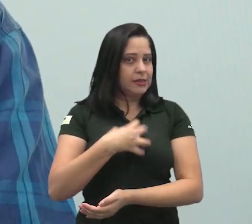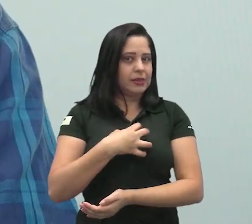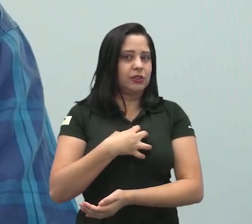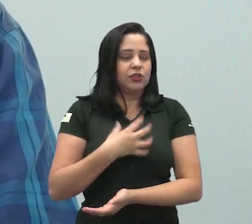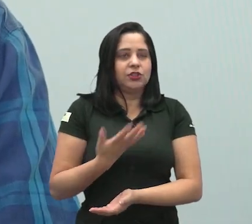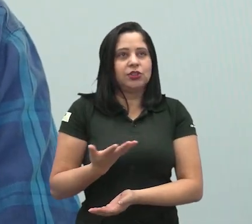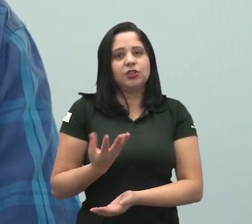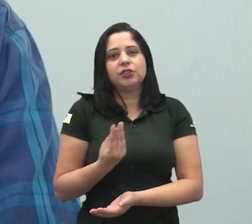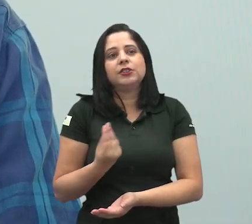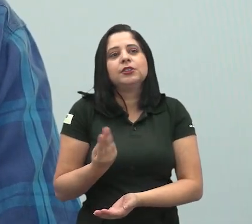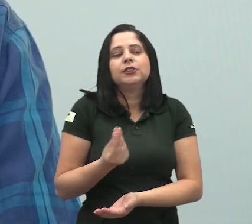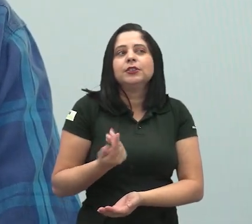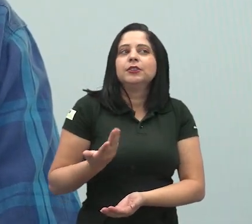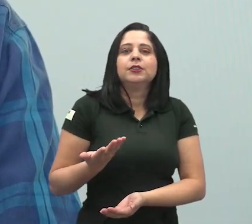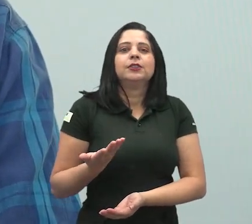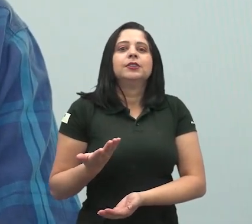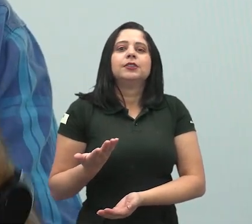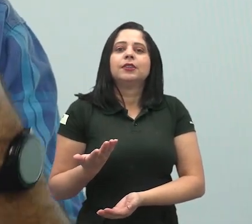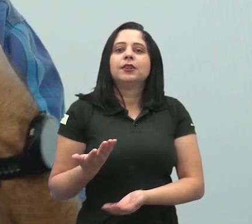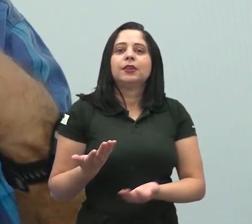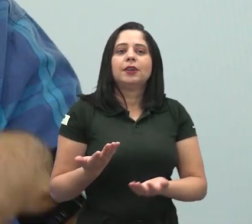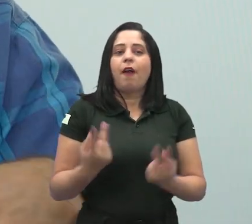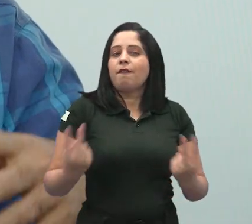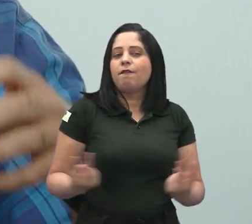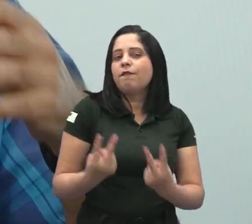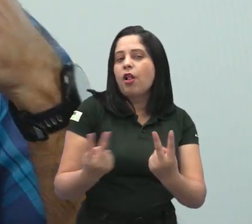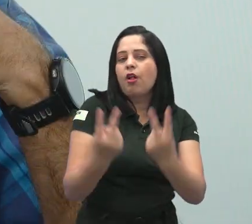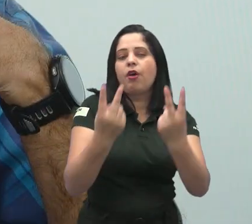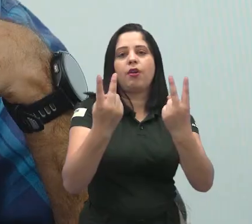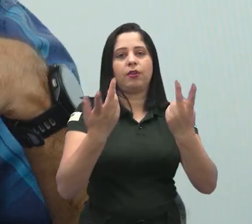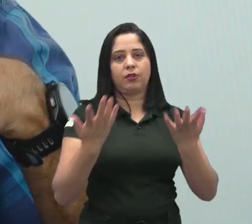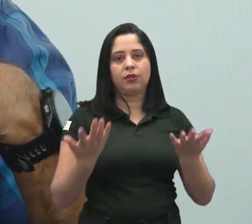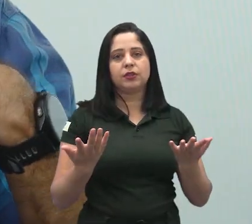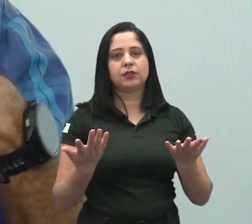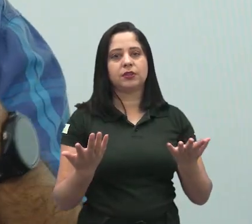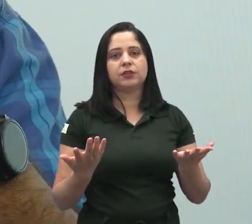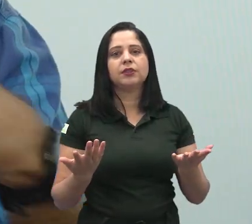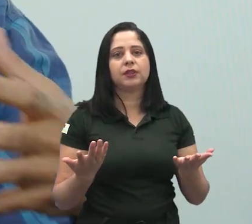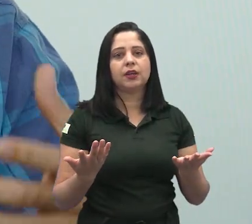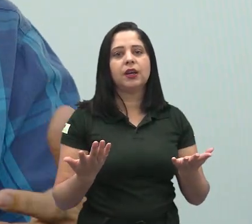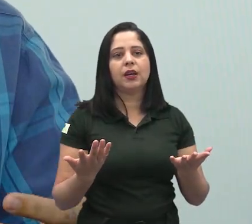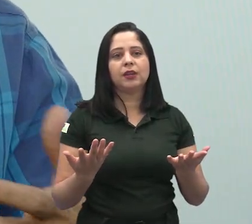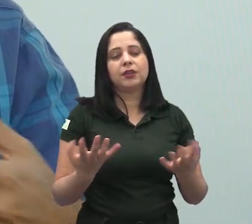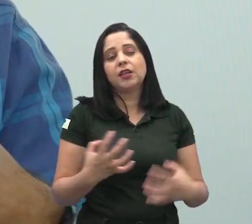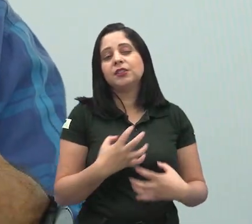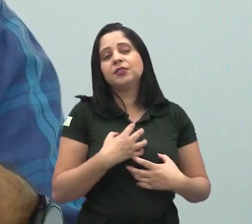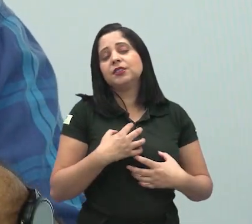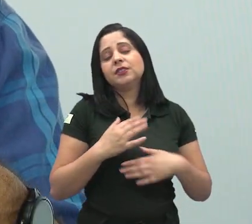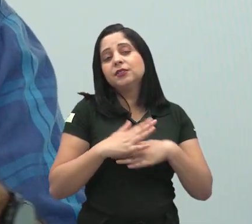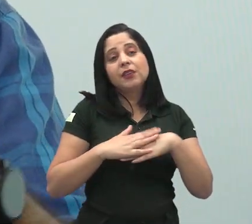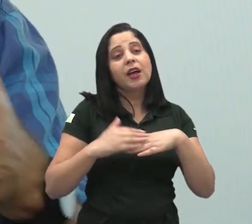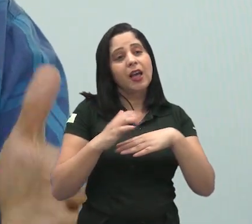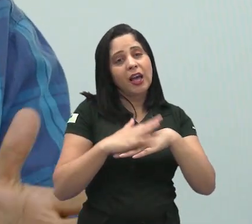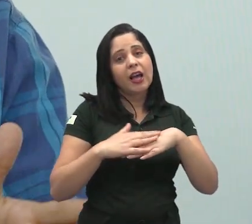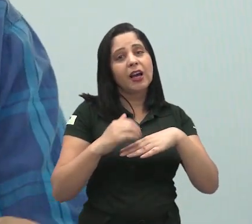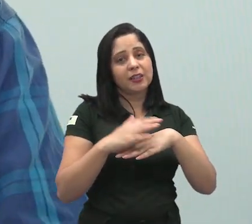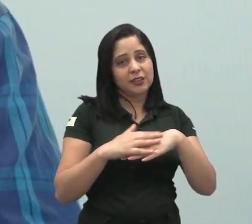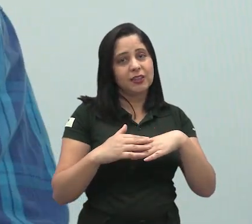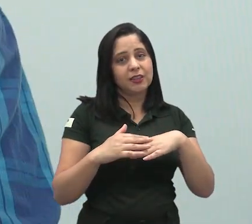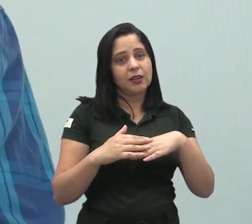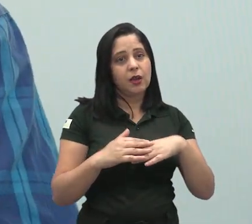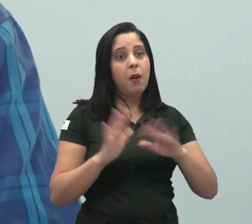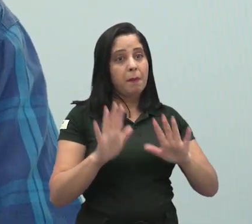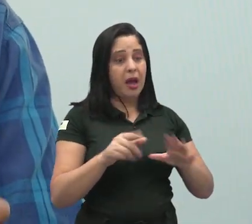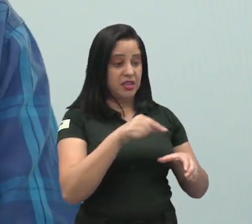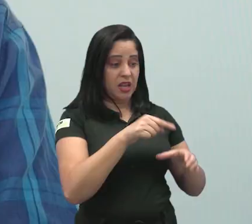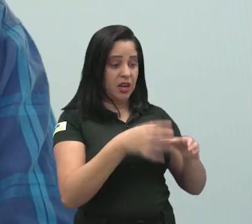certa maneira assim, privilegiadas ou queridas, né? Mas que também, de certa forma,